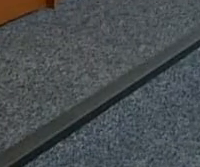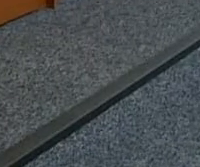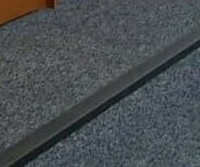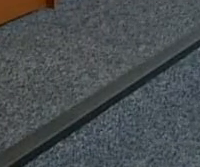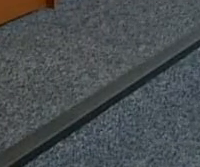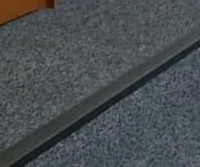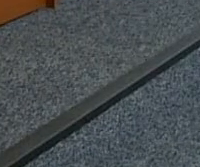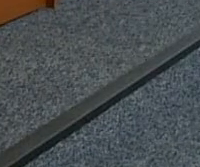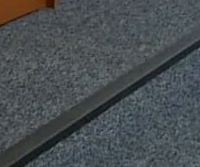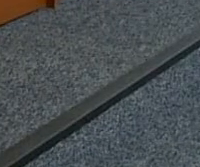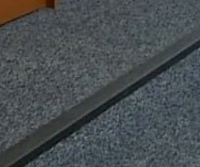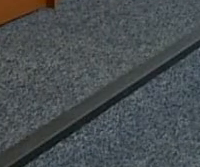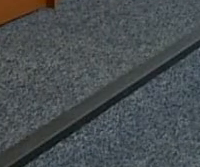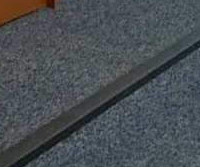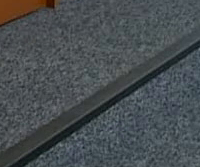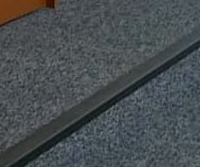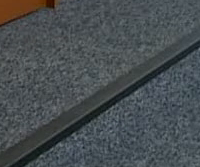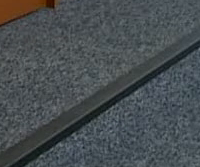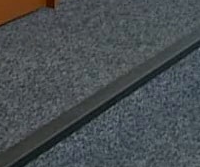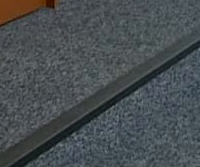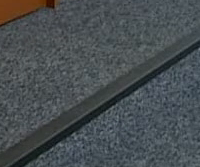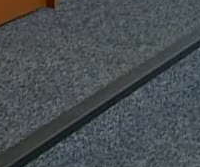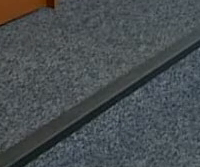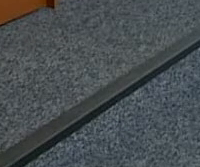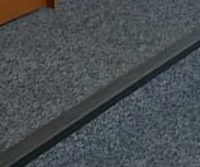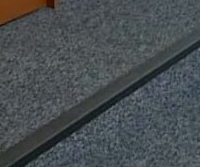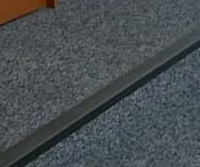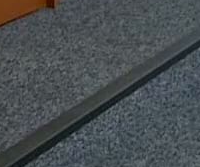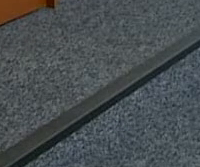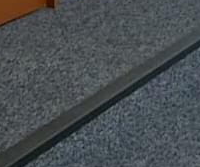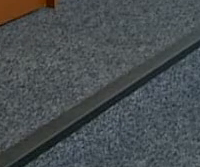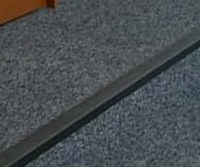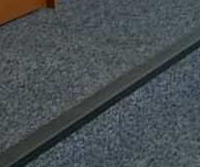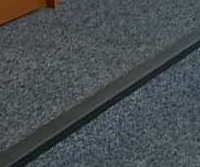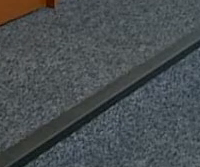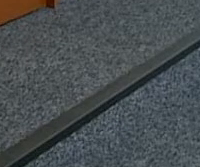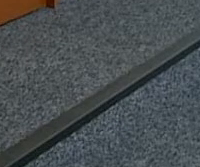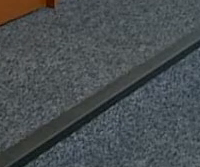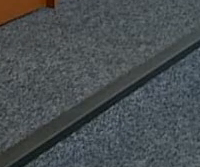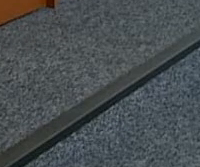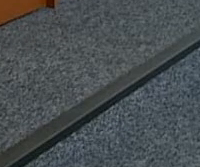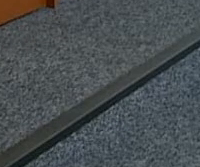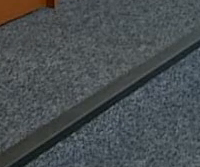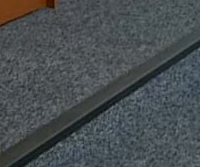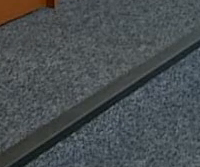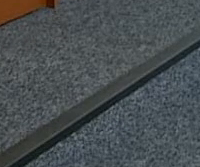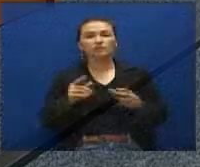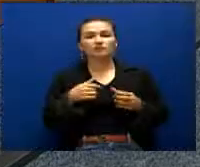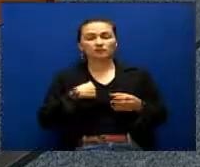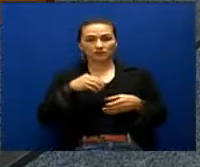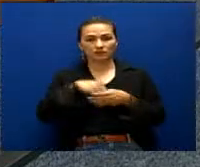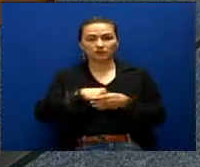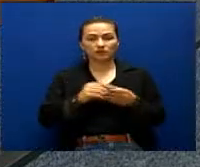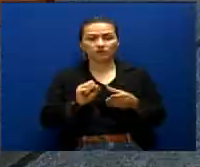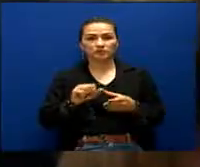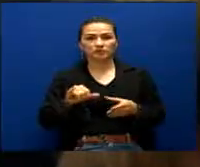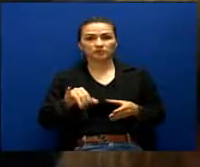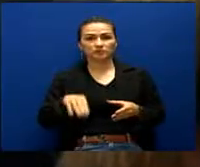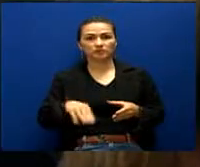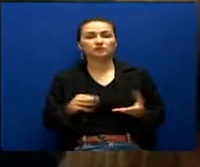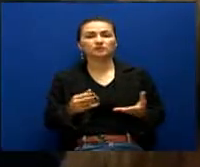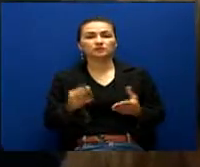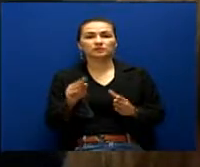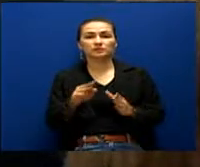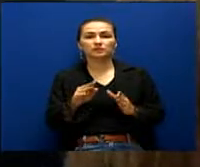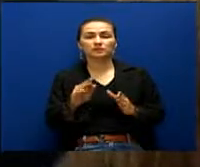Olha, estou reunido com a nossa comissão aqui e, vereadora Fernanda, a gente vai votar sim na sua emenda, na segunda discussão e